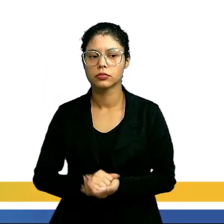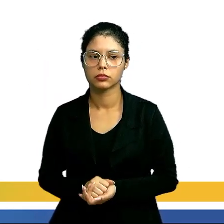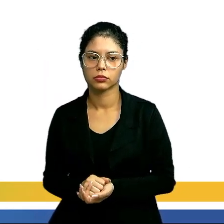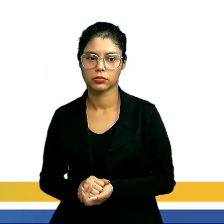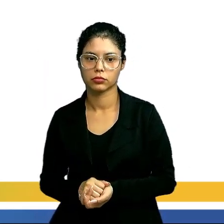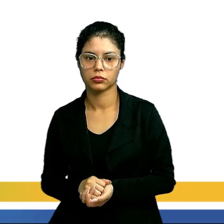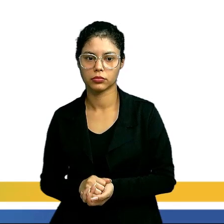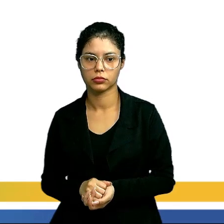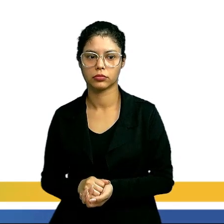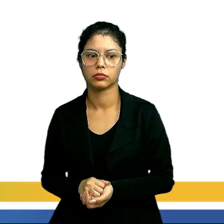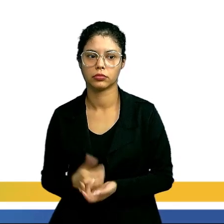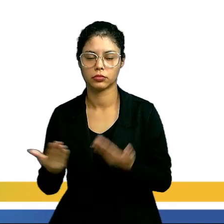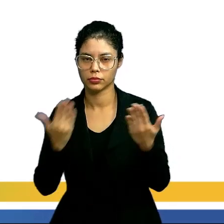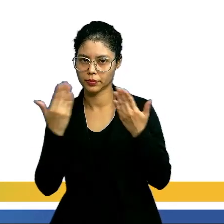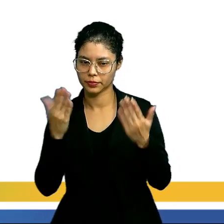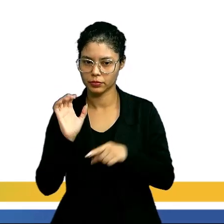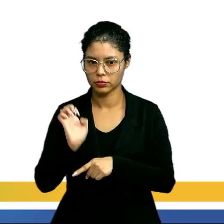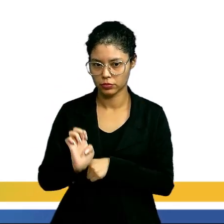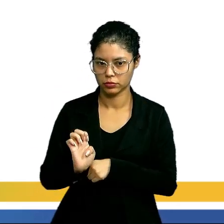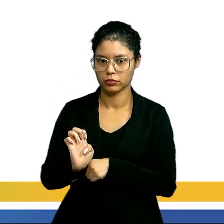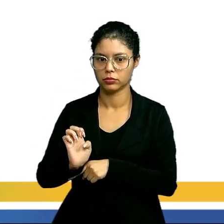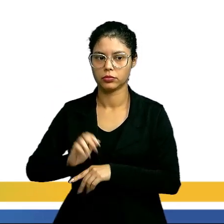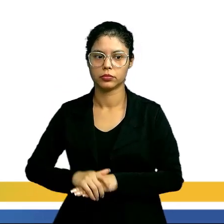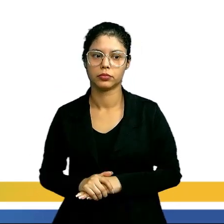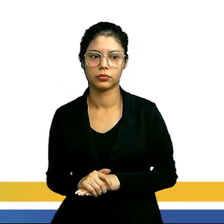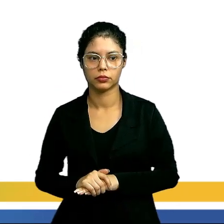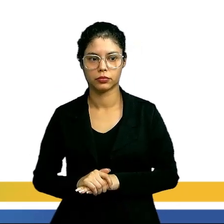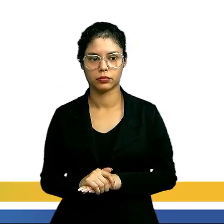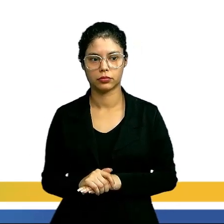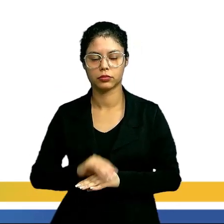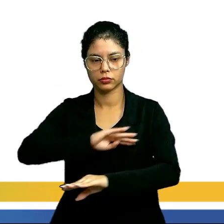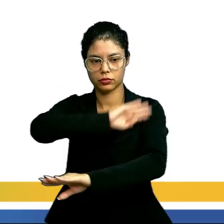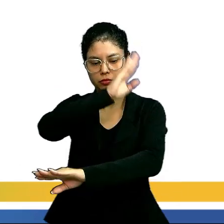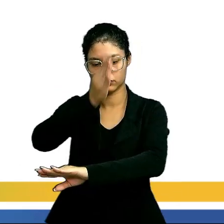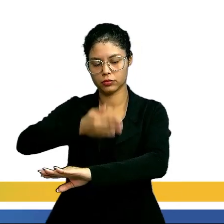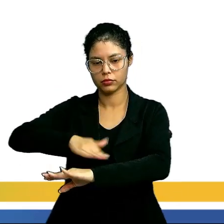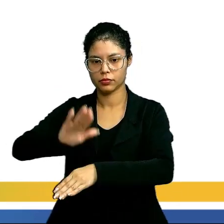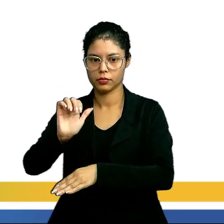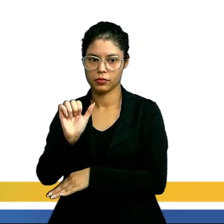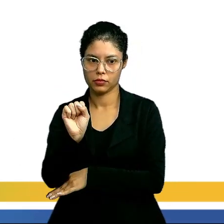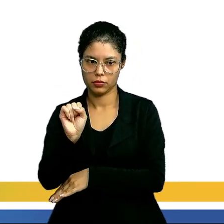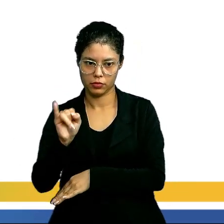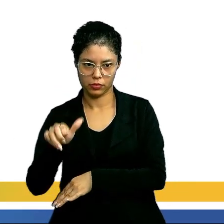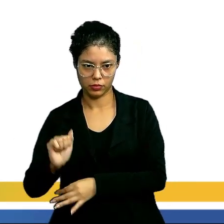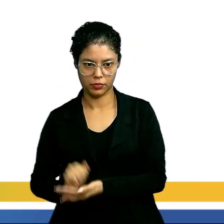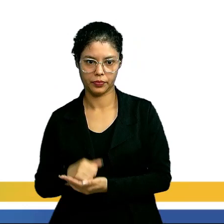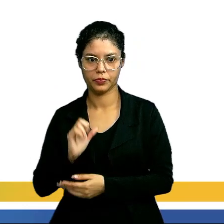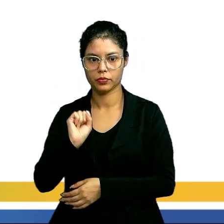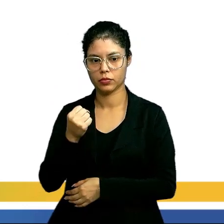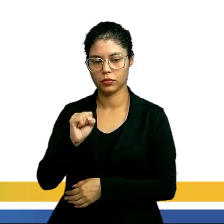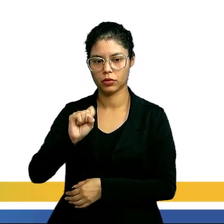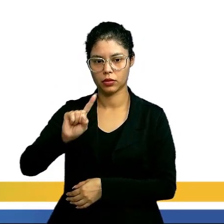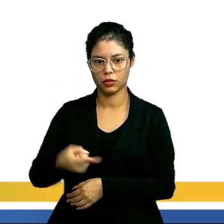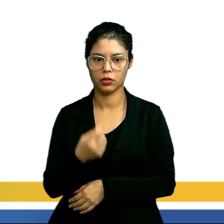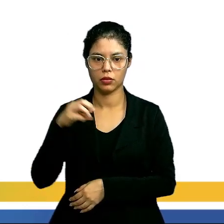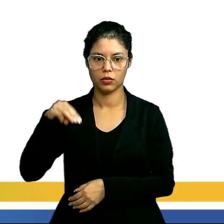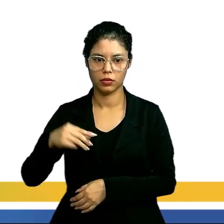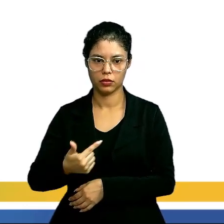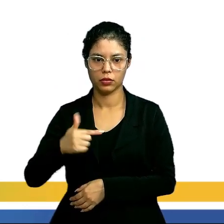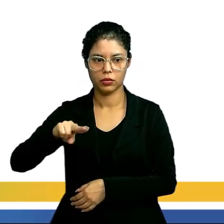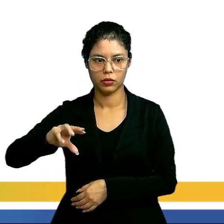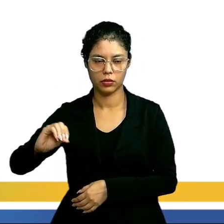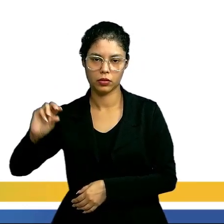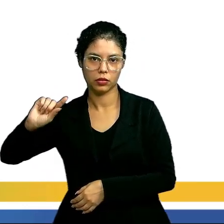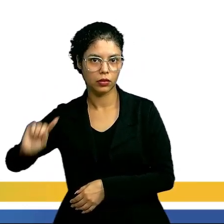encontramos. Mas vamos comparar aqui com a nossa alternativa da letra E. O Monte Everest, na Ásia, com mais de 8.200 metros de